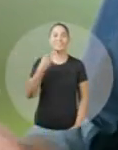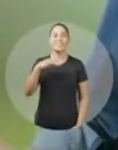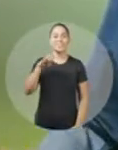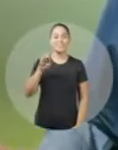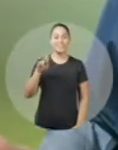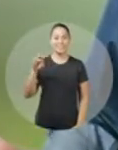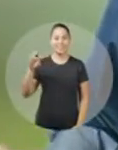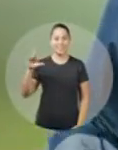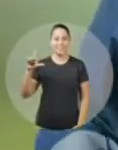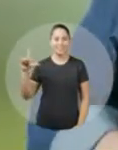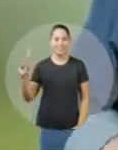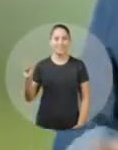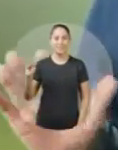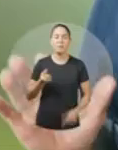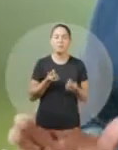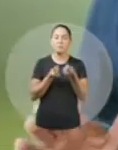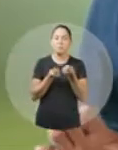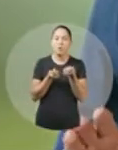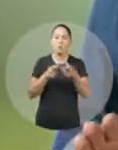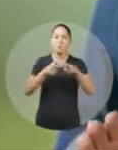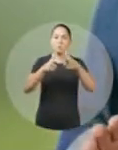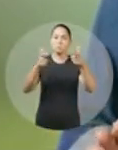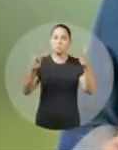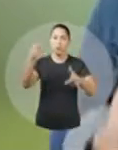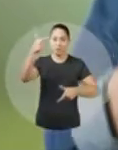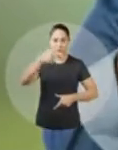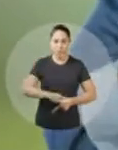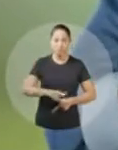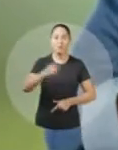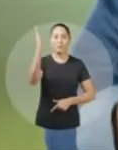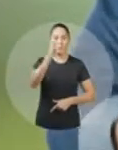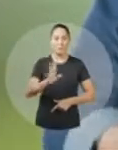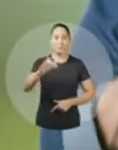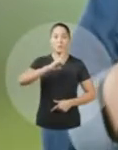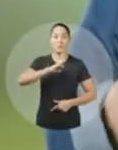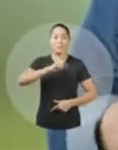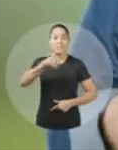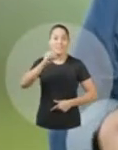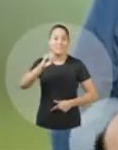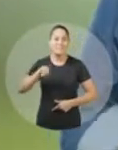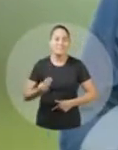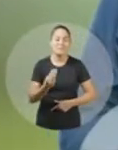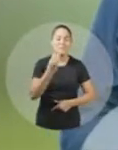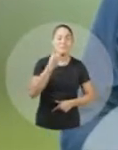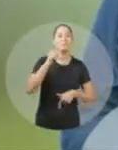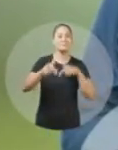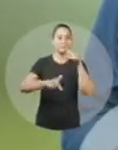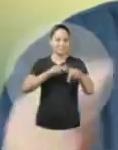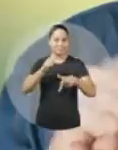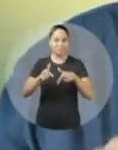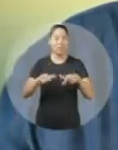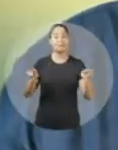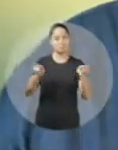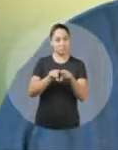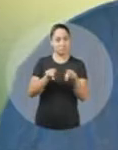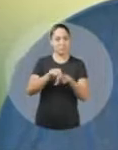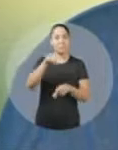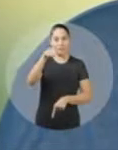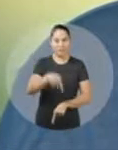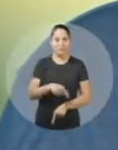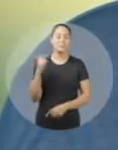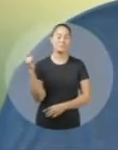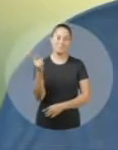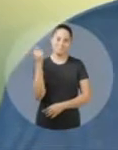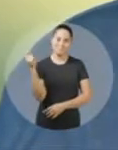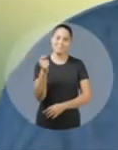Eu sou o Meirelles. Para a economia voltar a crescer e o país criar 10 milhões de empregos, inclusive